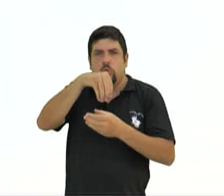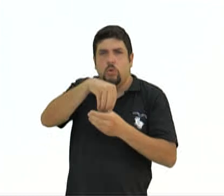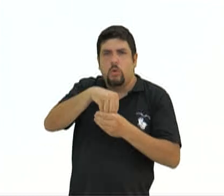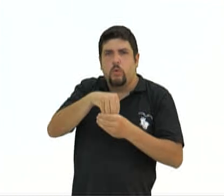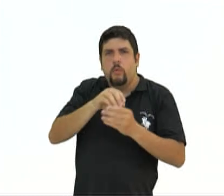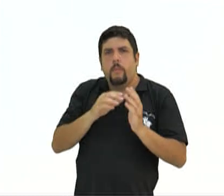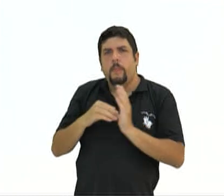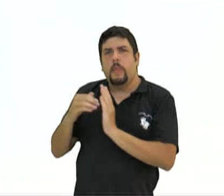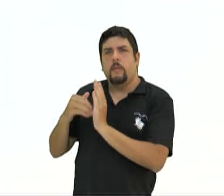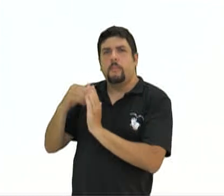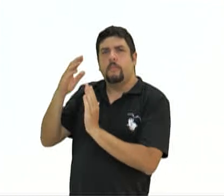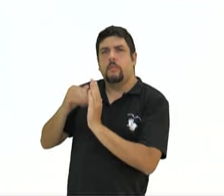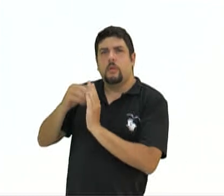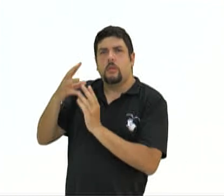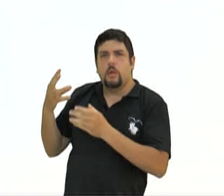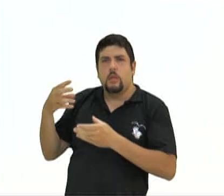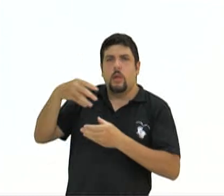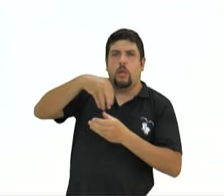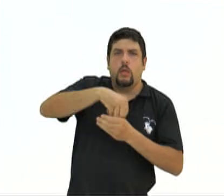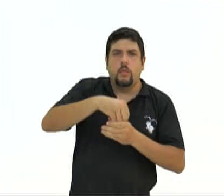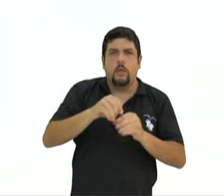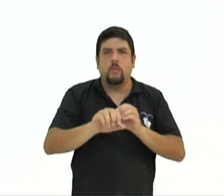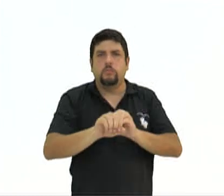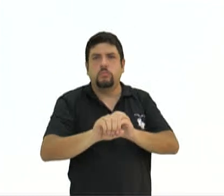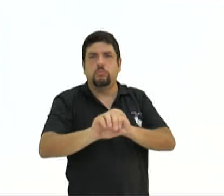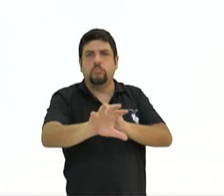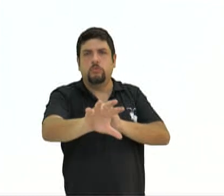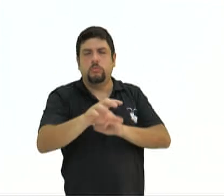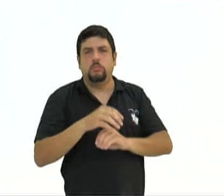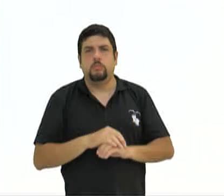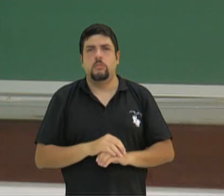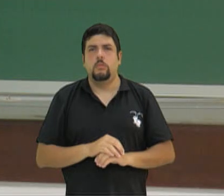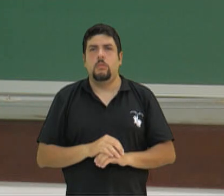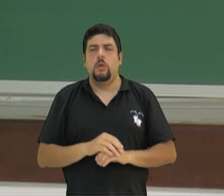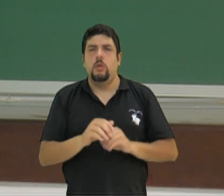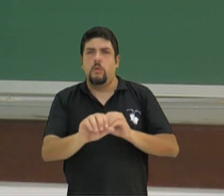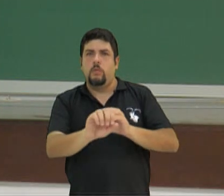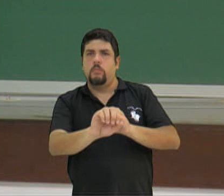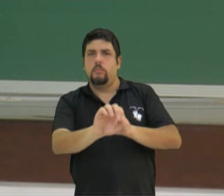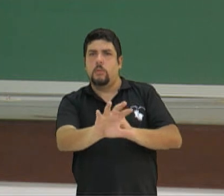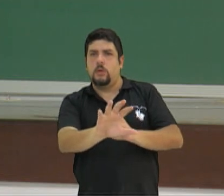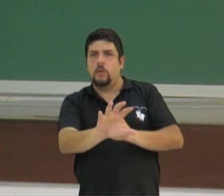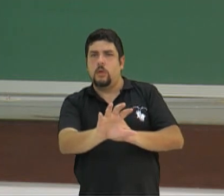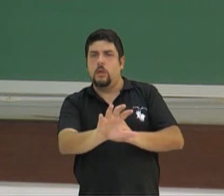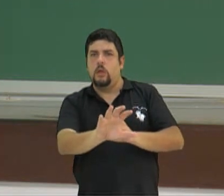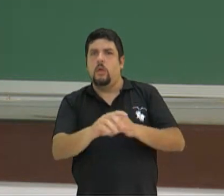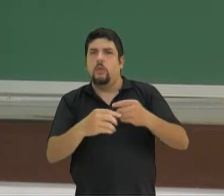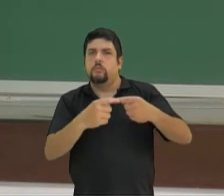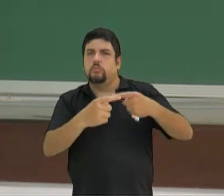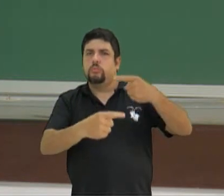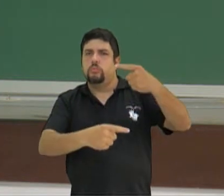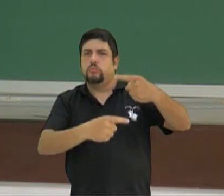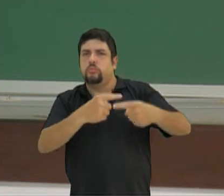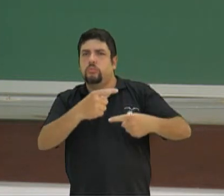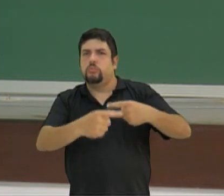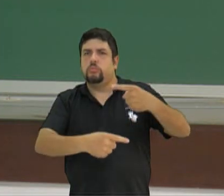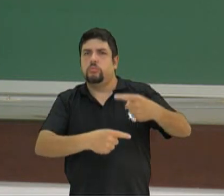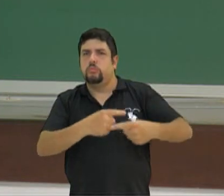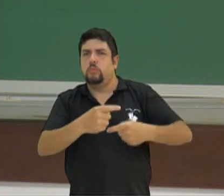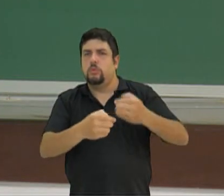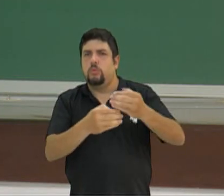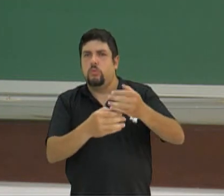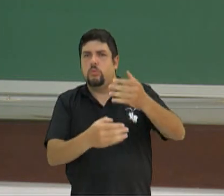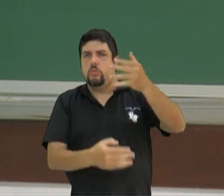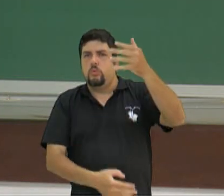vidro. Um narrador se encarregava de contar a história. Então, passava lá, rolava a imagem, passava a imagem, né,